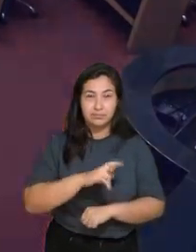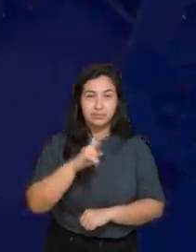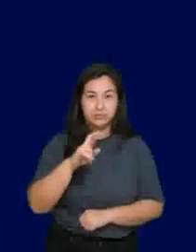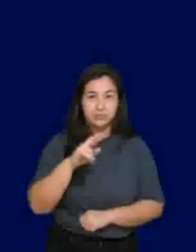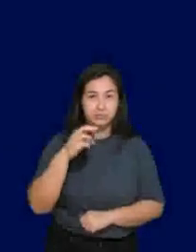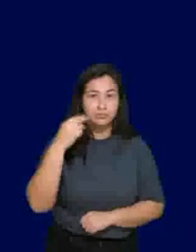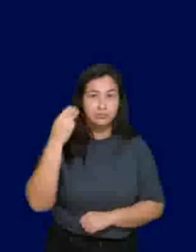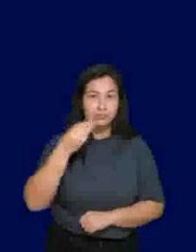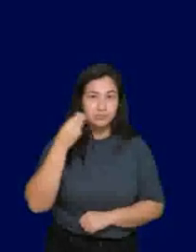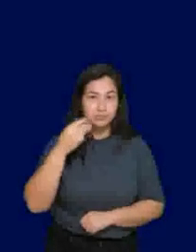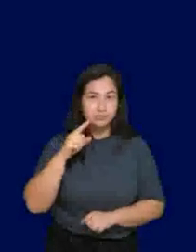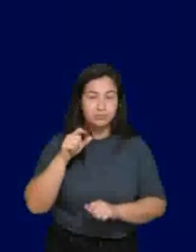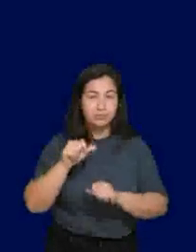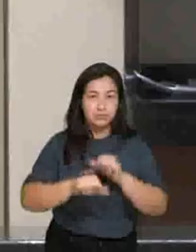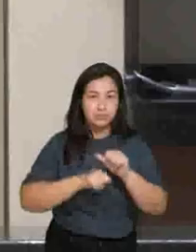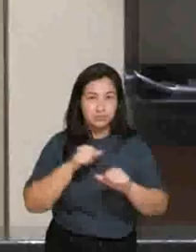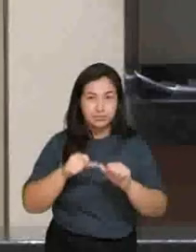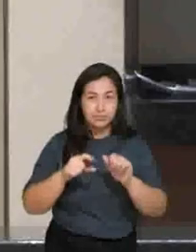lei número